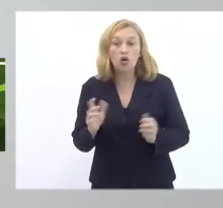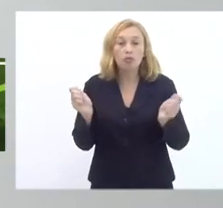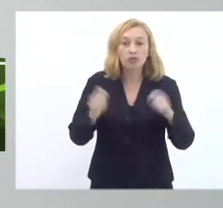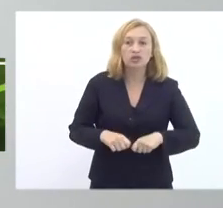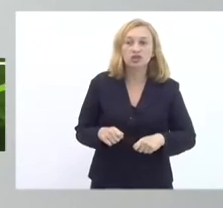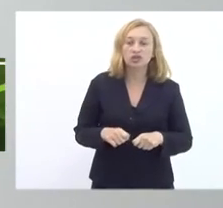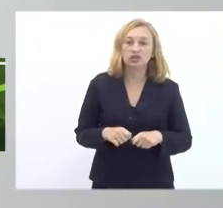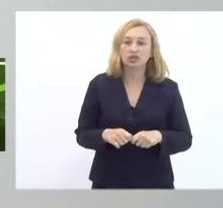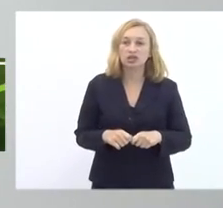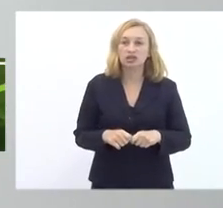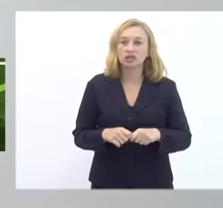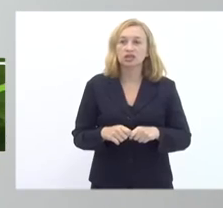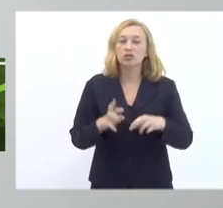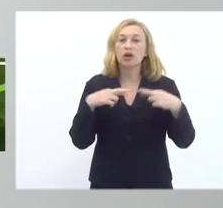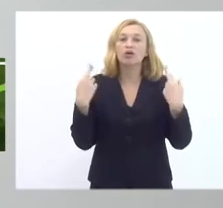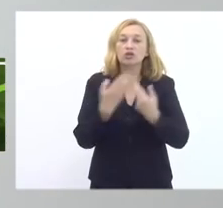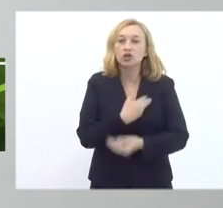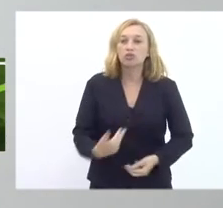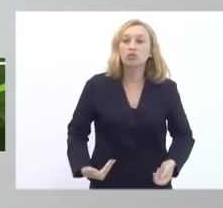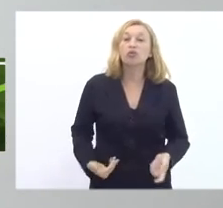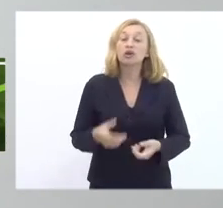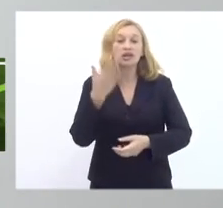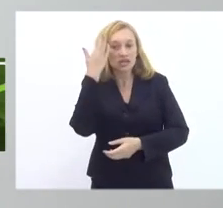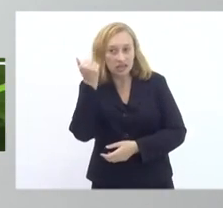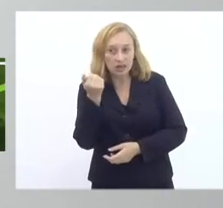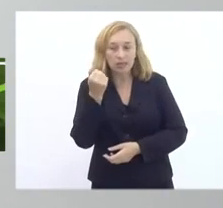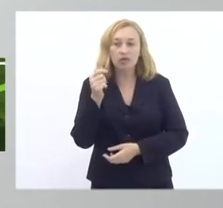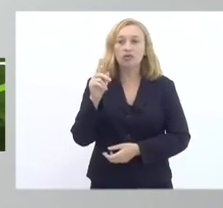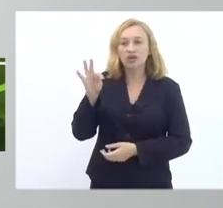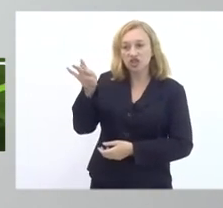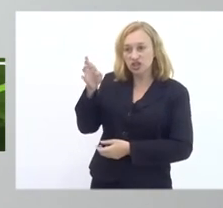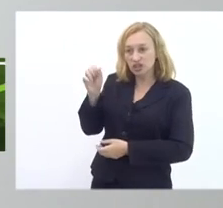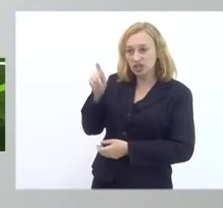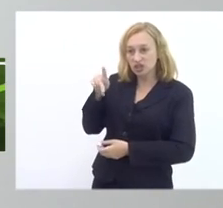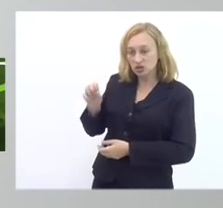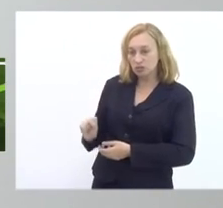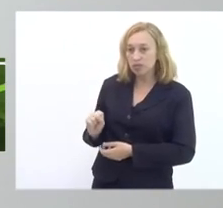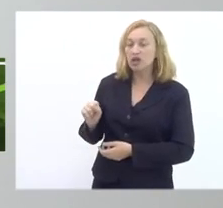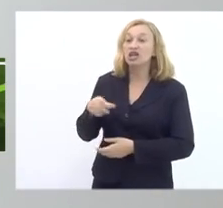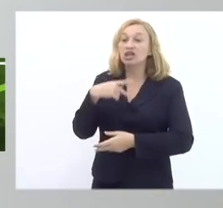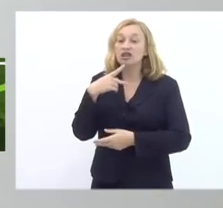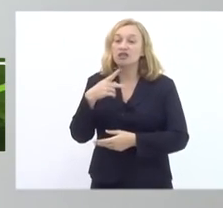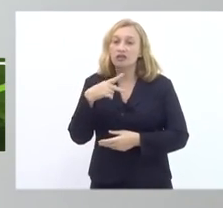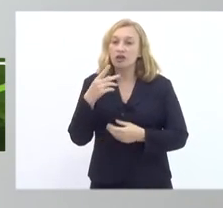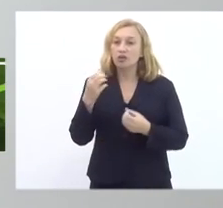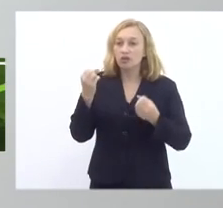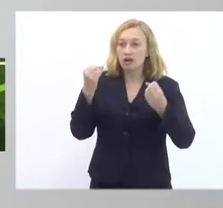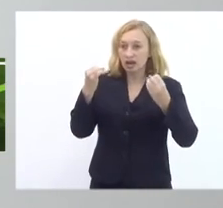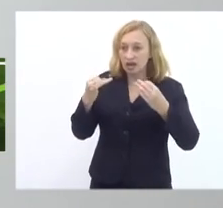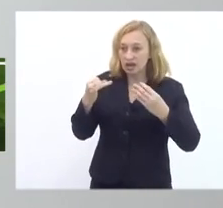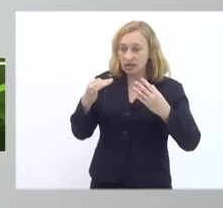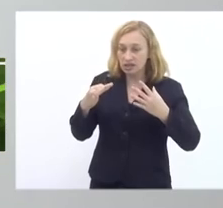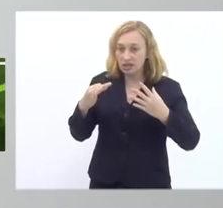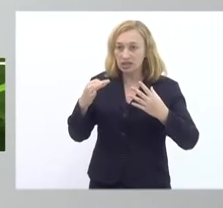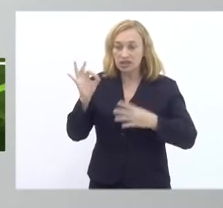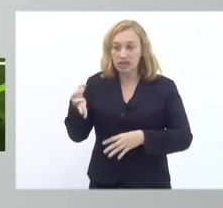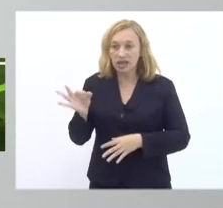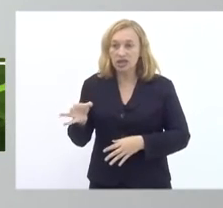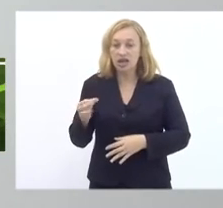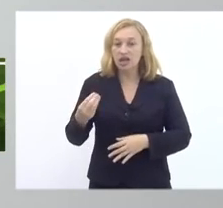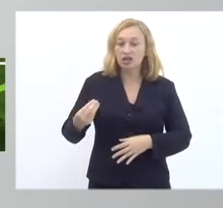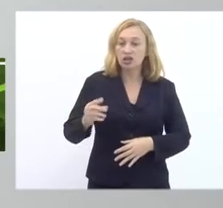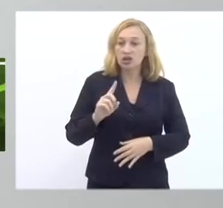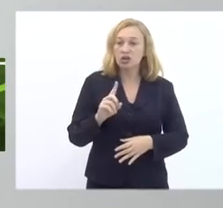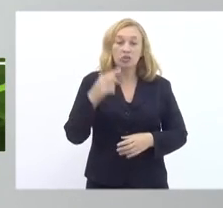partir de uma auditoria pública, porque a gente sabe, como a Getransp deixou muito claro, que a preocupação deles não é a vida do passageiro, nem